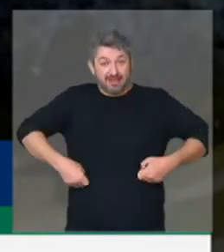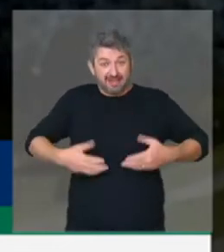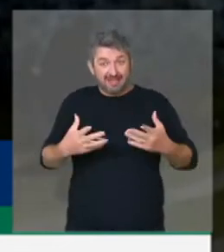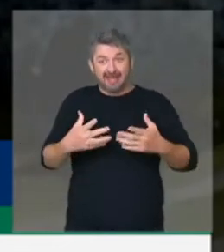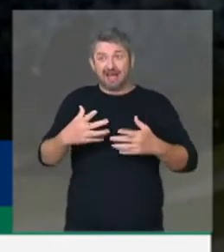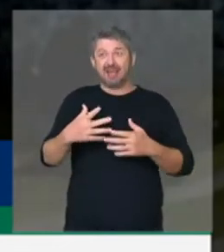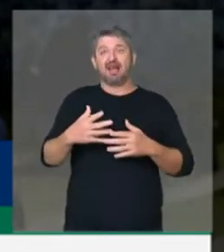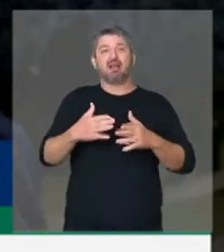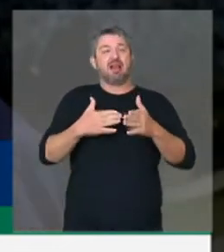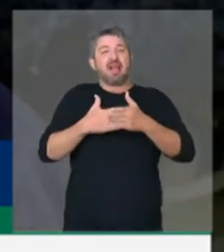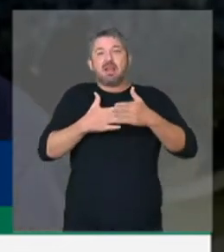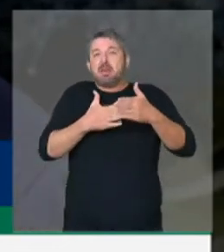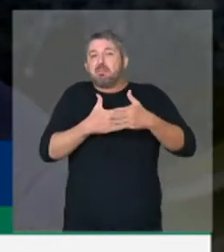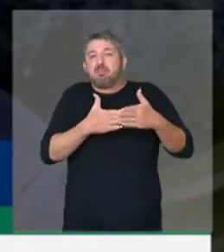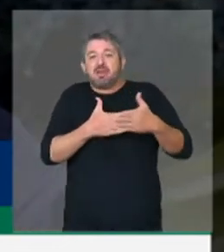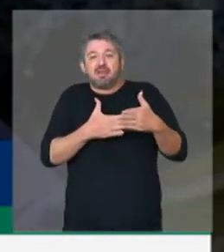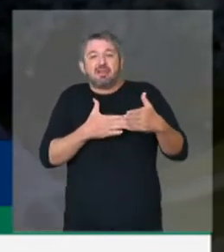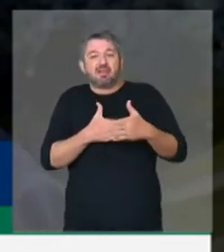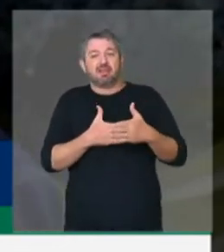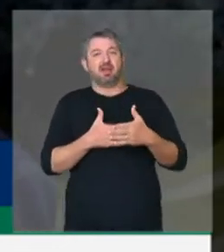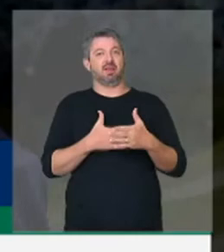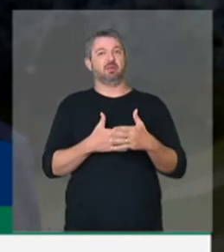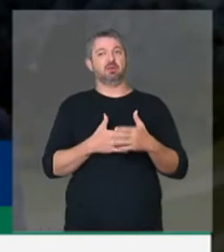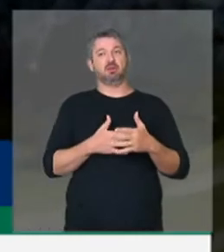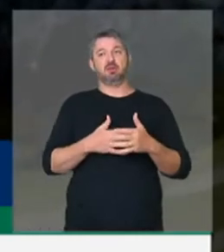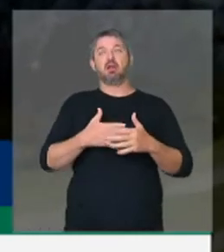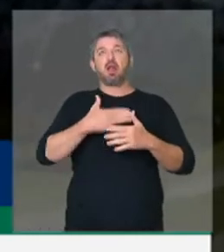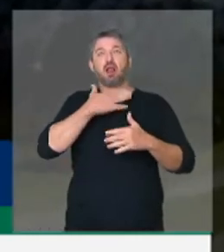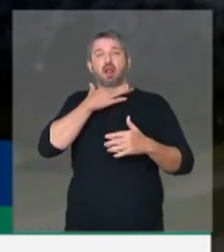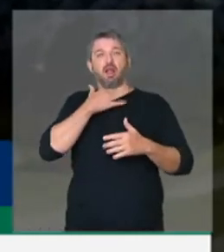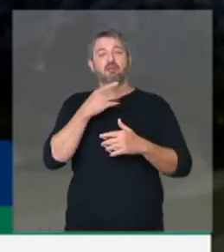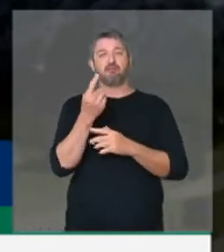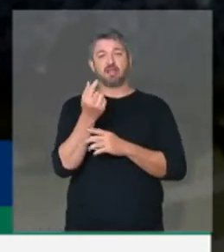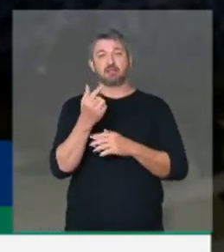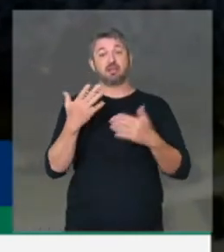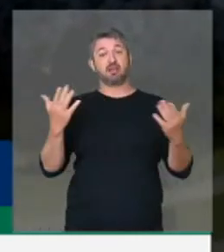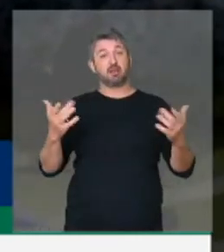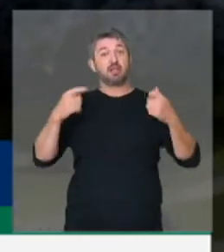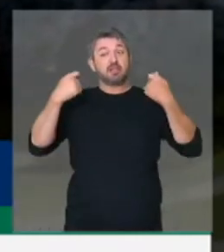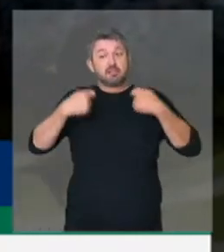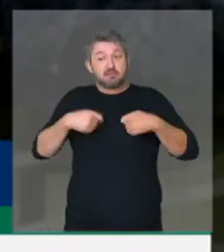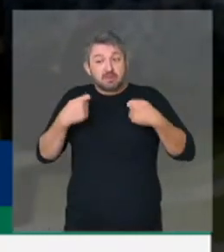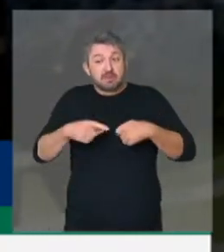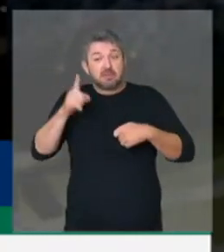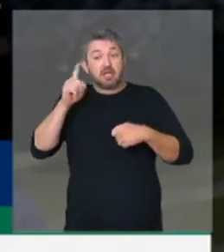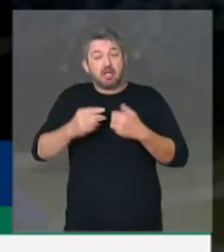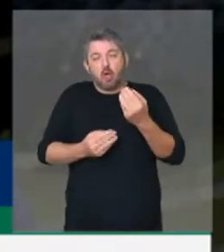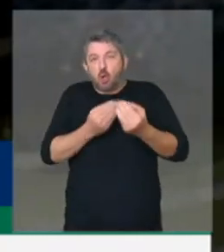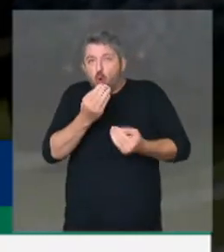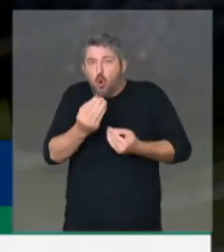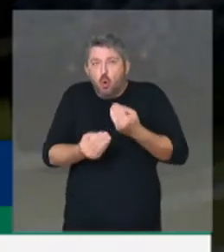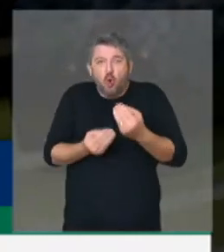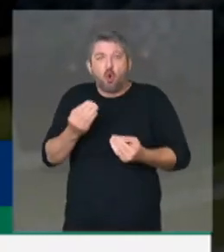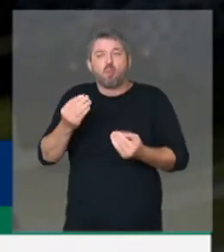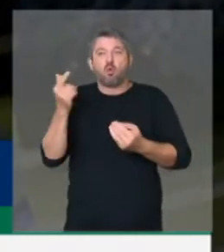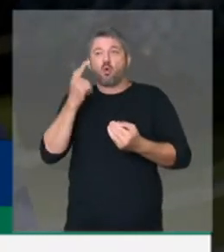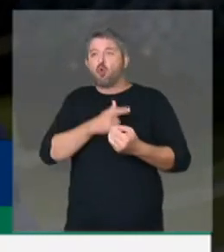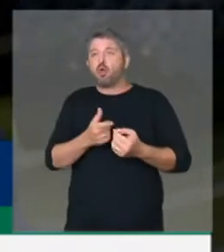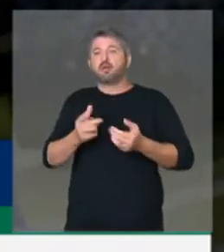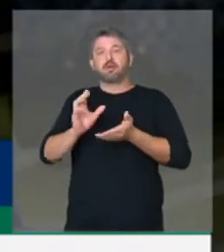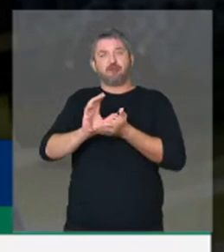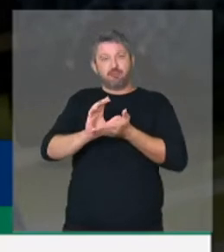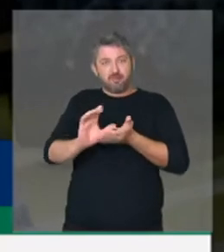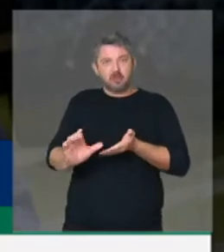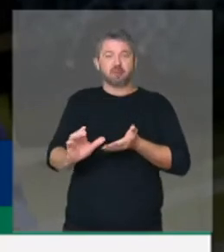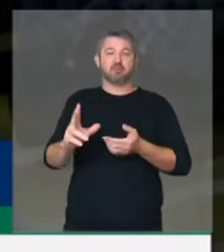muito limitados do setor público. Crise fiscal. Então, nós precisamos de ter instrumentos para ter investimento,